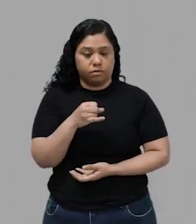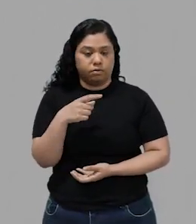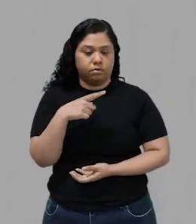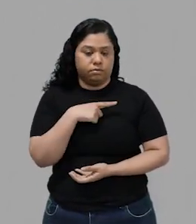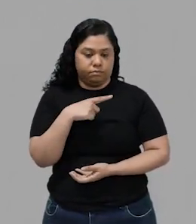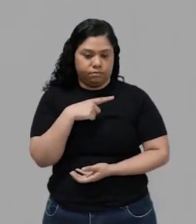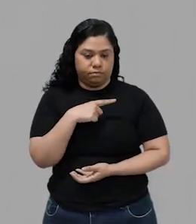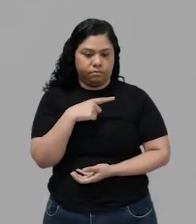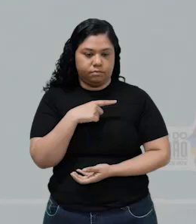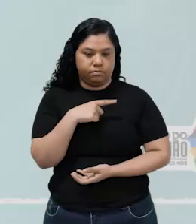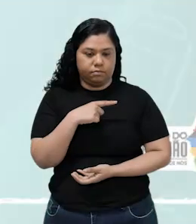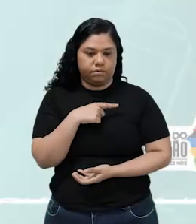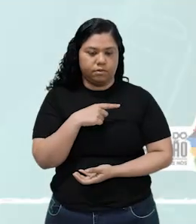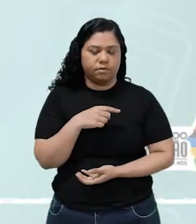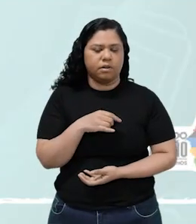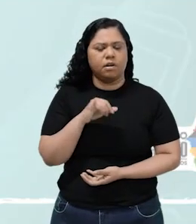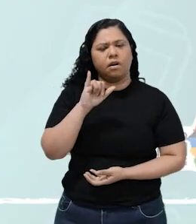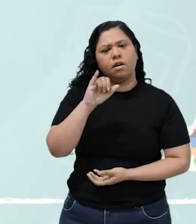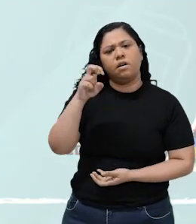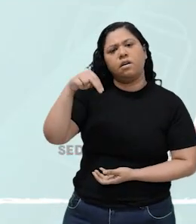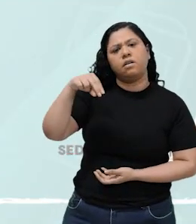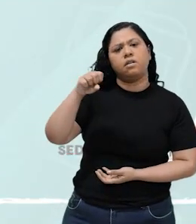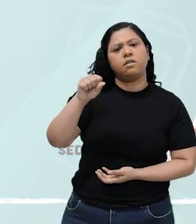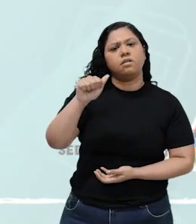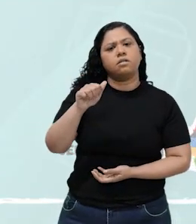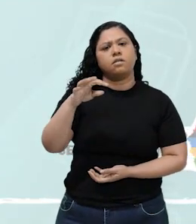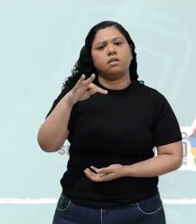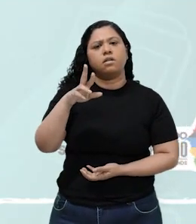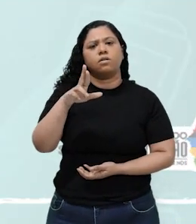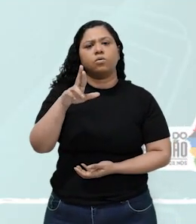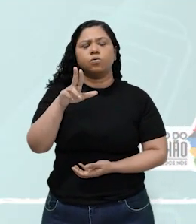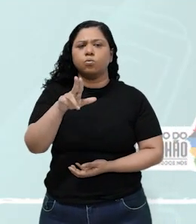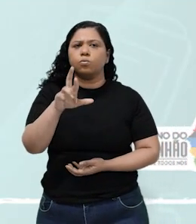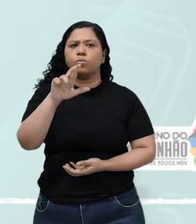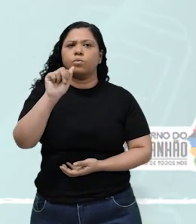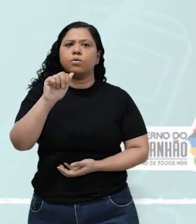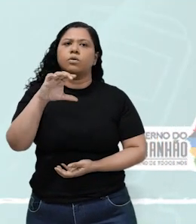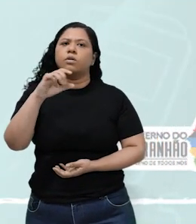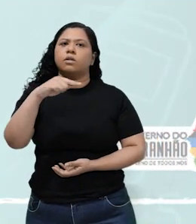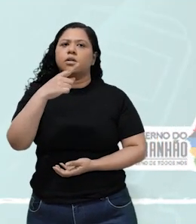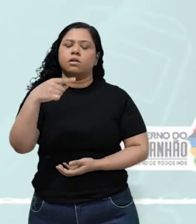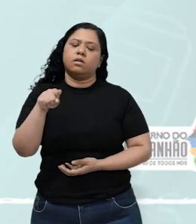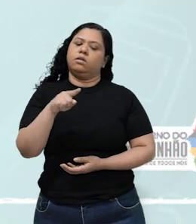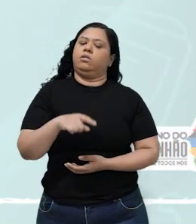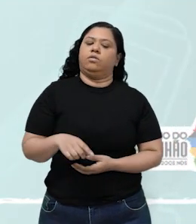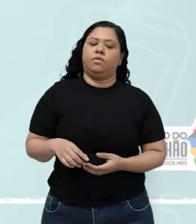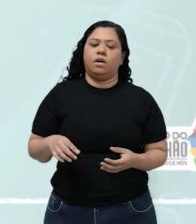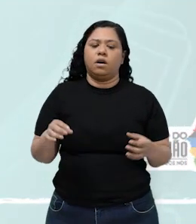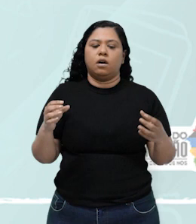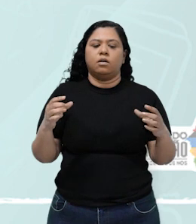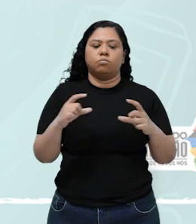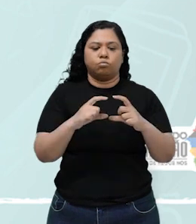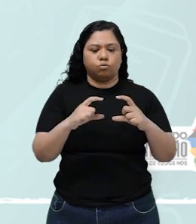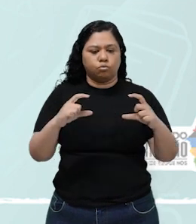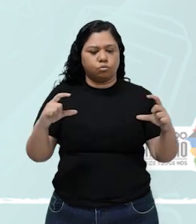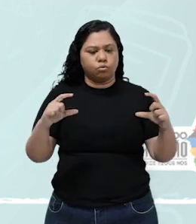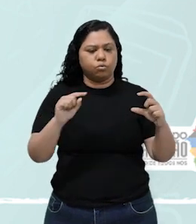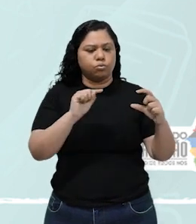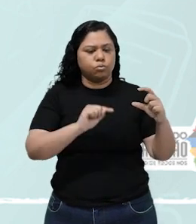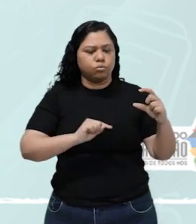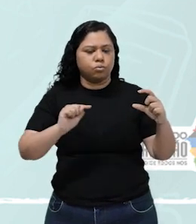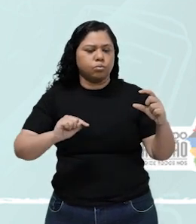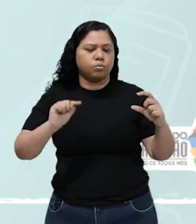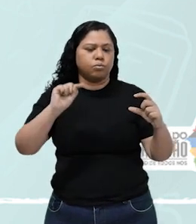tivermos uma insaturação, né? Tiver uma ramificação e uma insaturação,